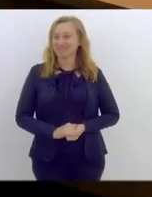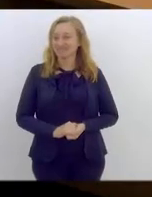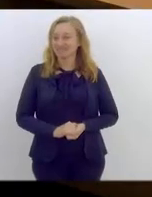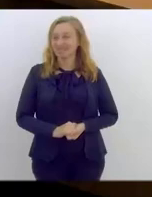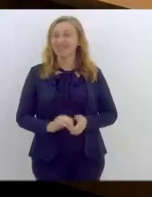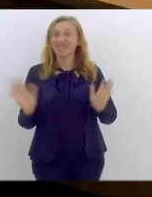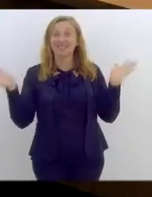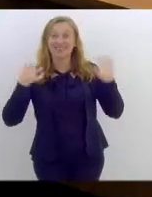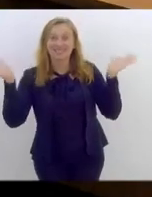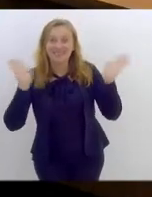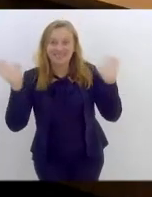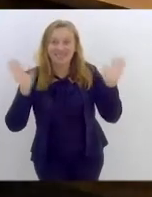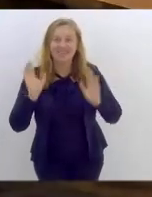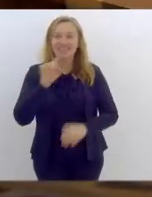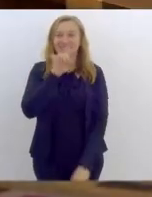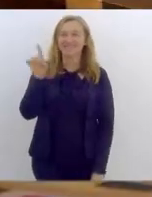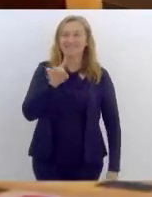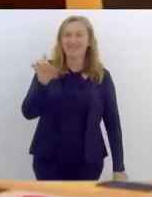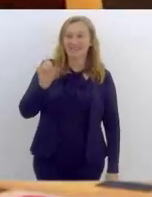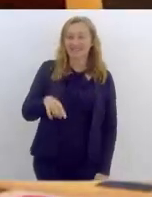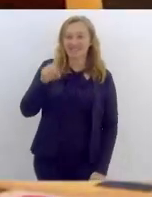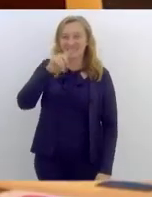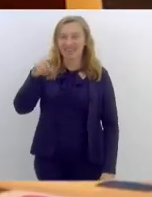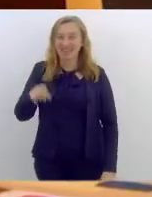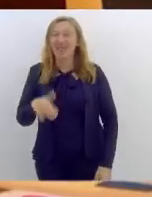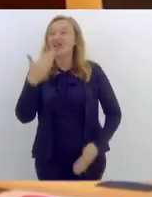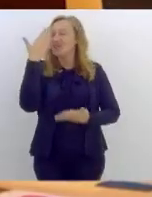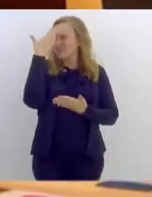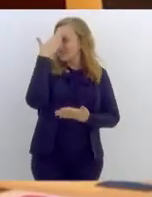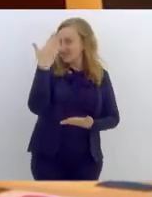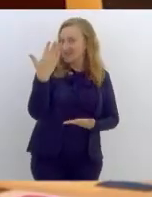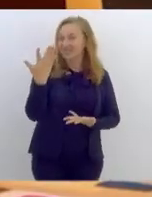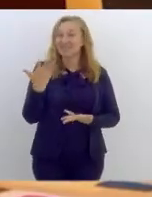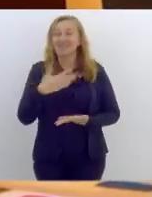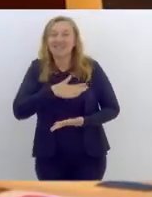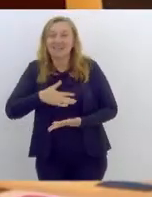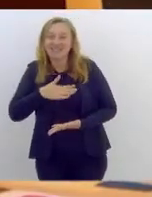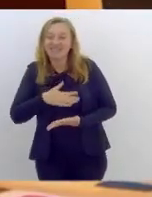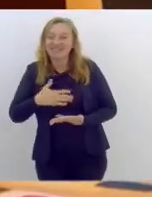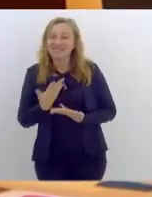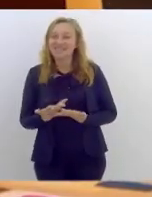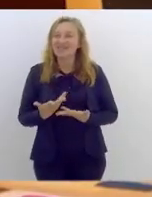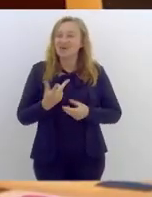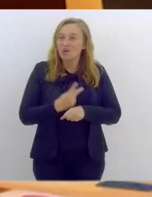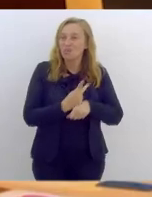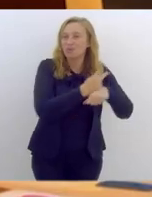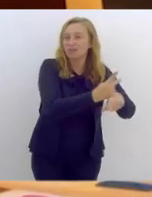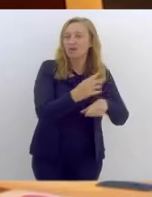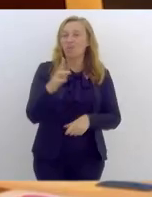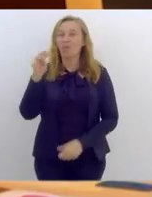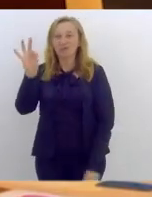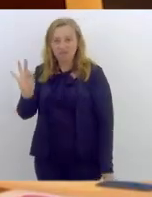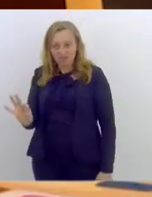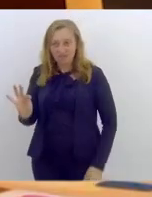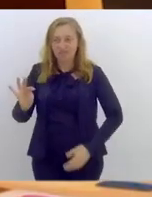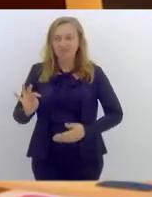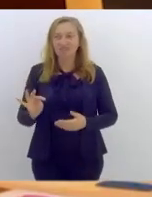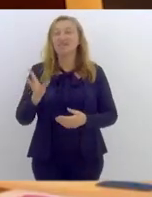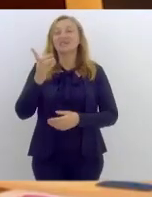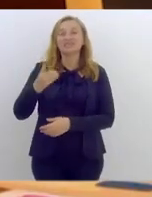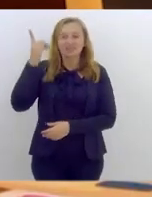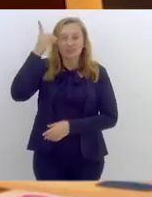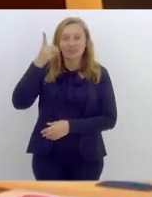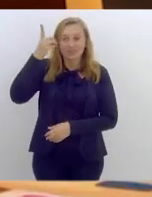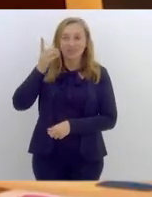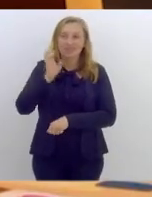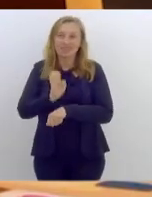Olá, aqui é Zezé Mota. Eu gostaria de agradecer a concessão do prêmio Ruth de Souza pela deputada